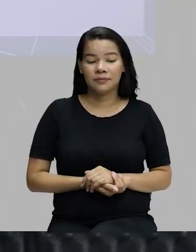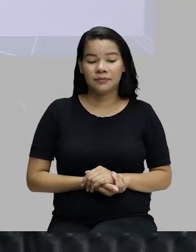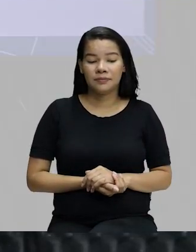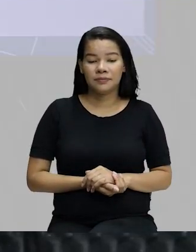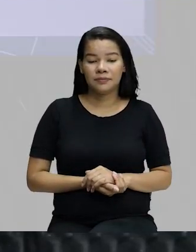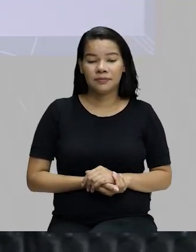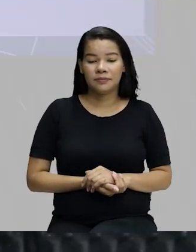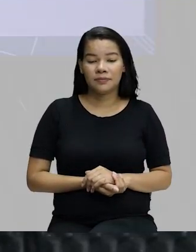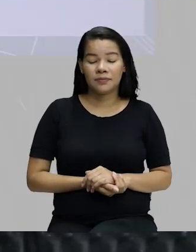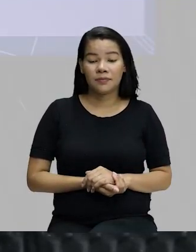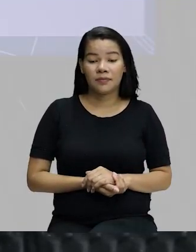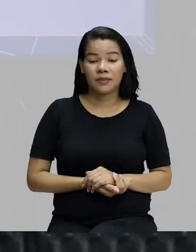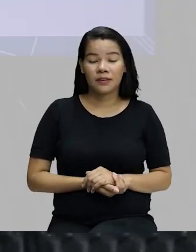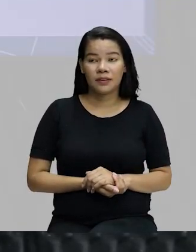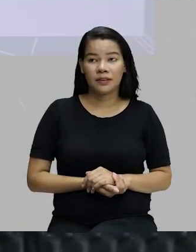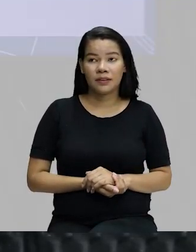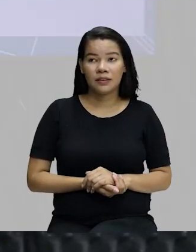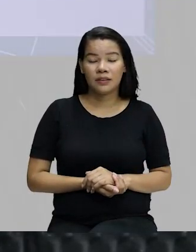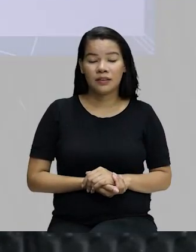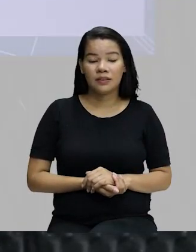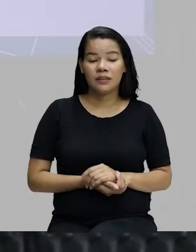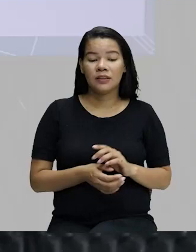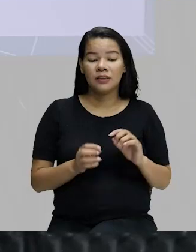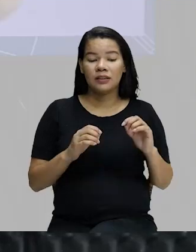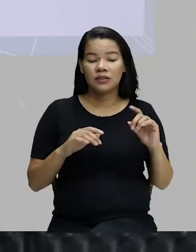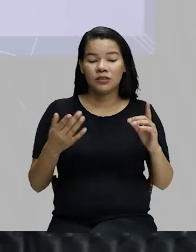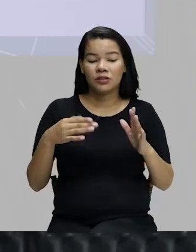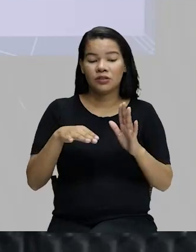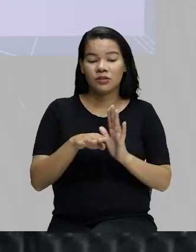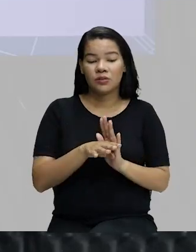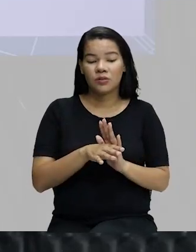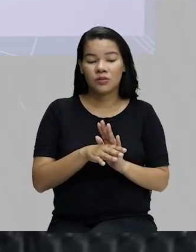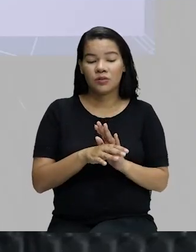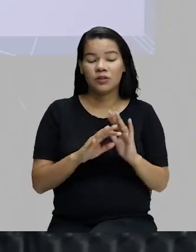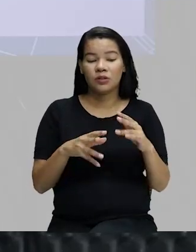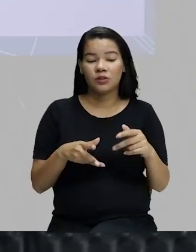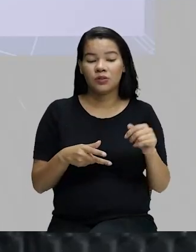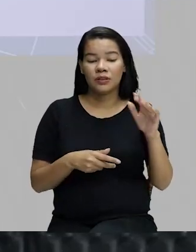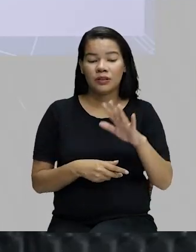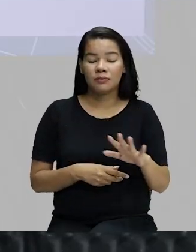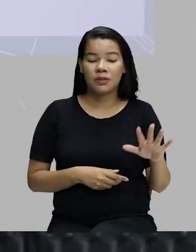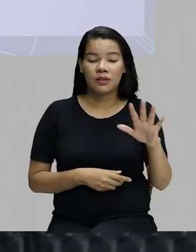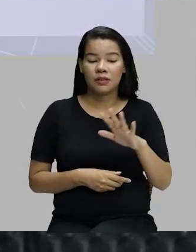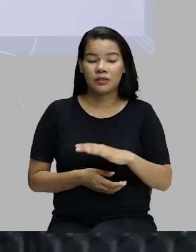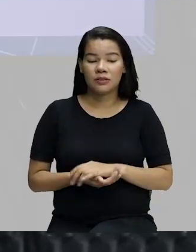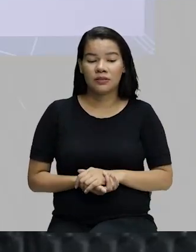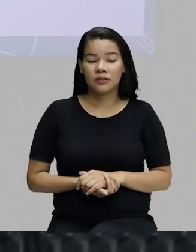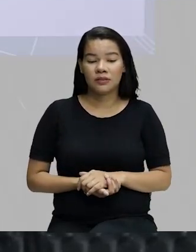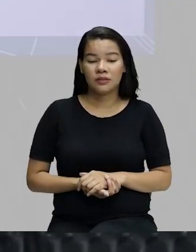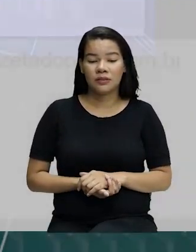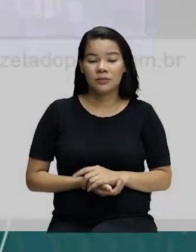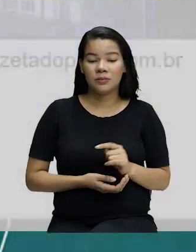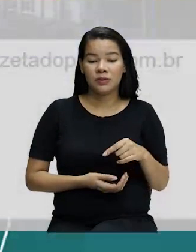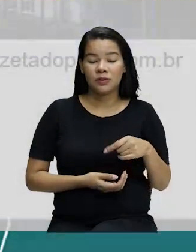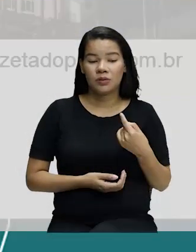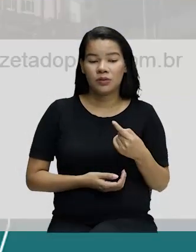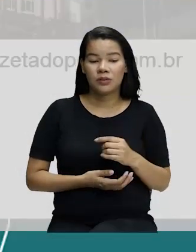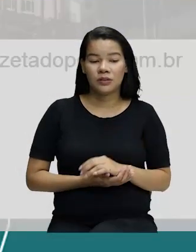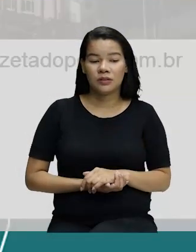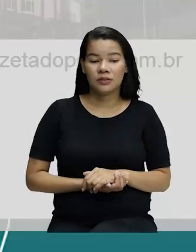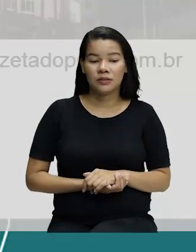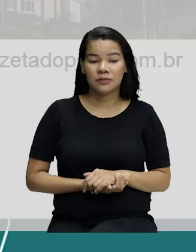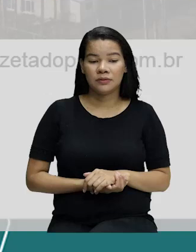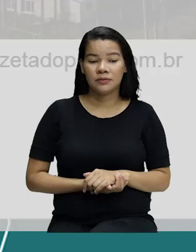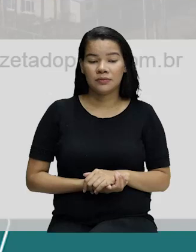área gigantesca, envolvendo tanto a Ucrânia quanto a Bielorrússia, que é uma outra ex-república da